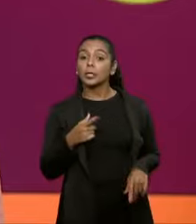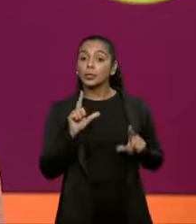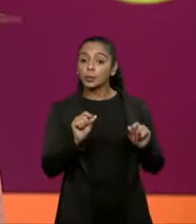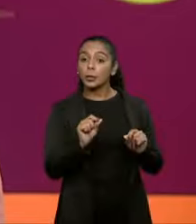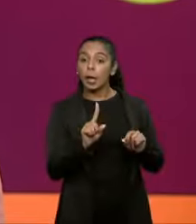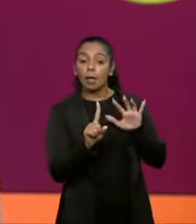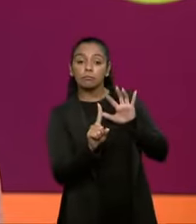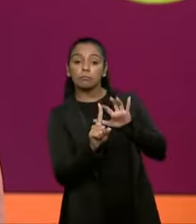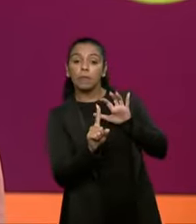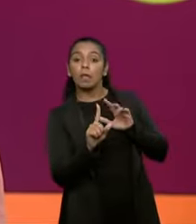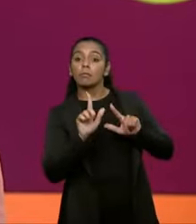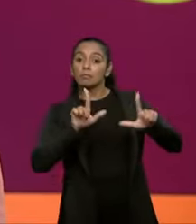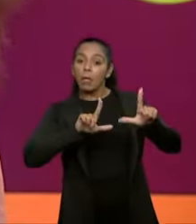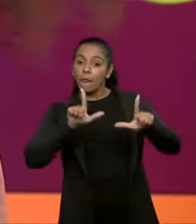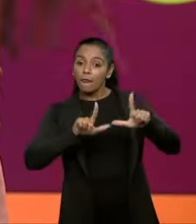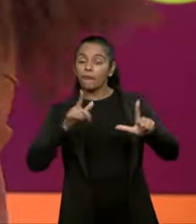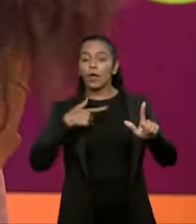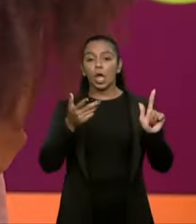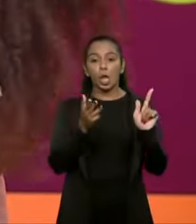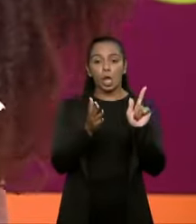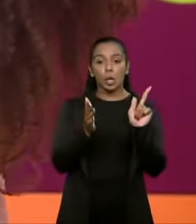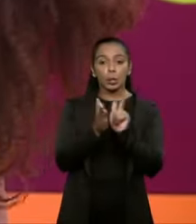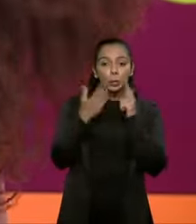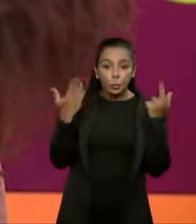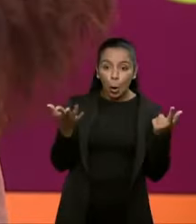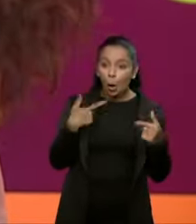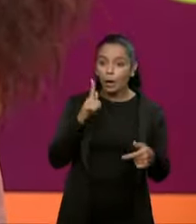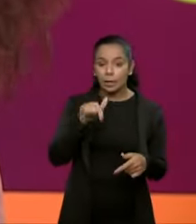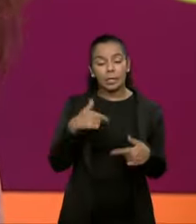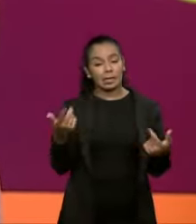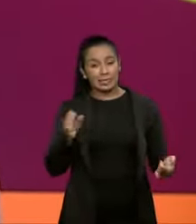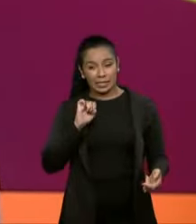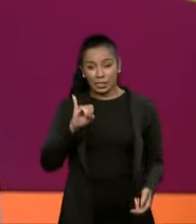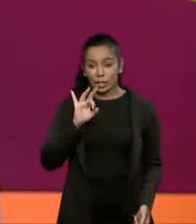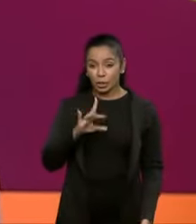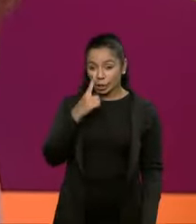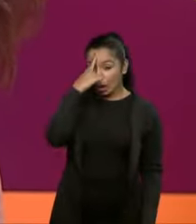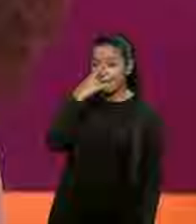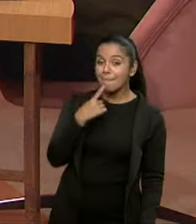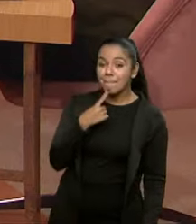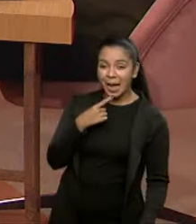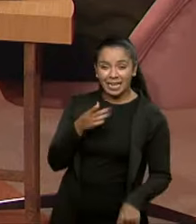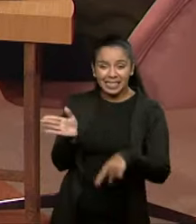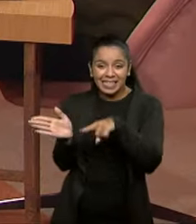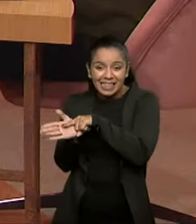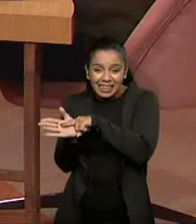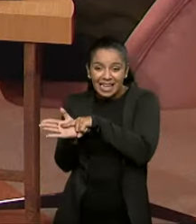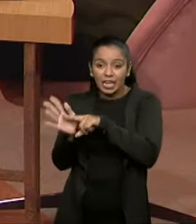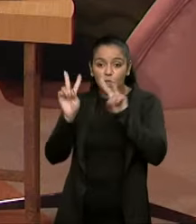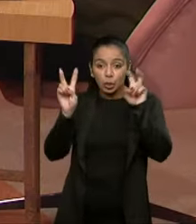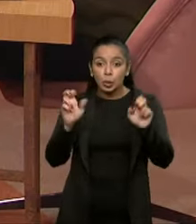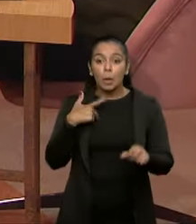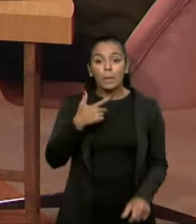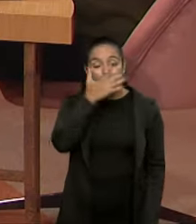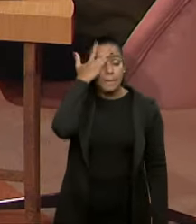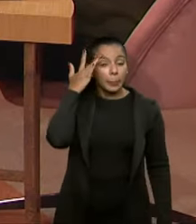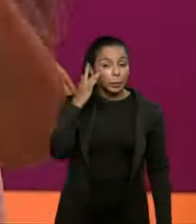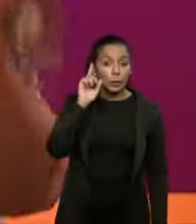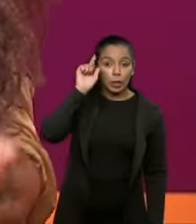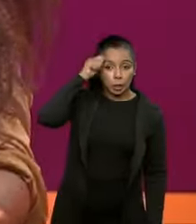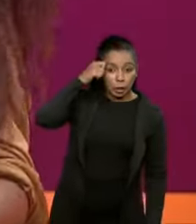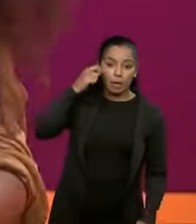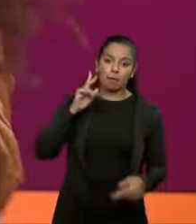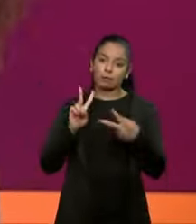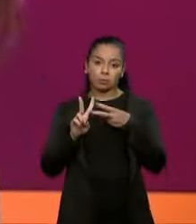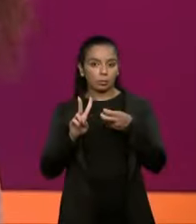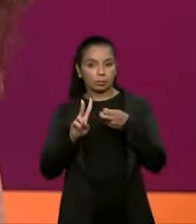TV, pelo jornal. Então, se a gente tiver só imagens negativas sobre pessoas negras e pessoas indígenas nesses